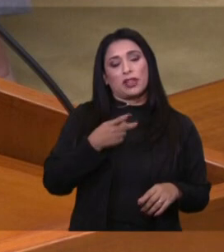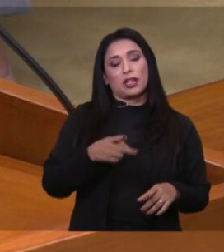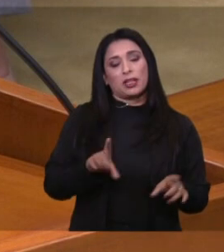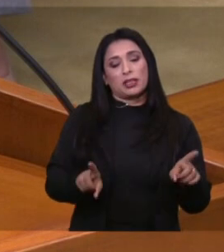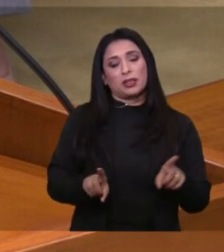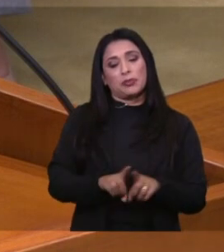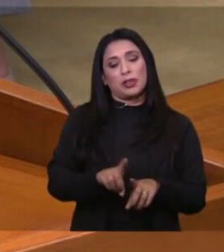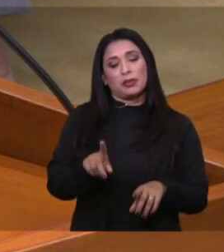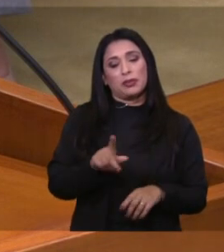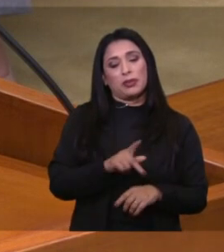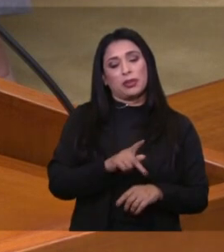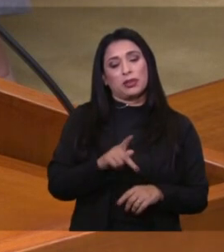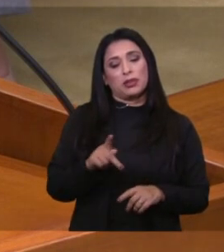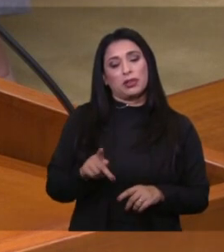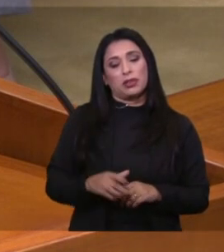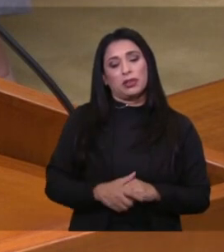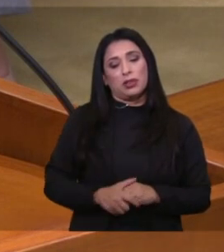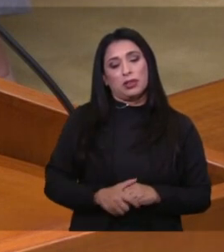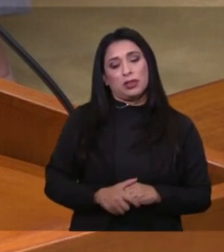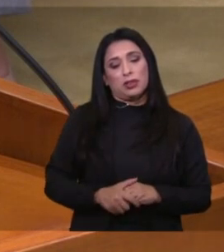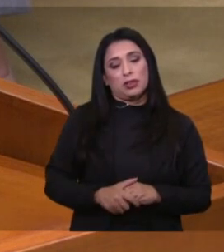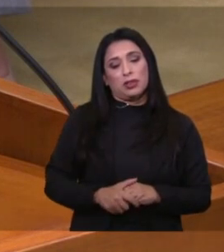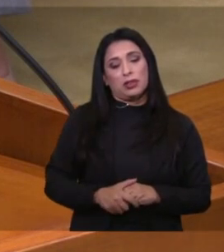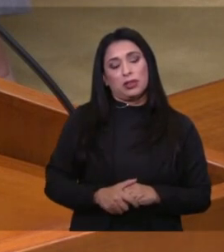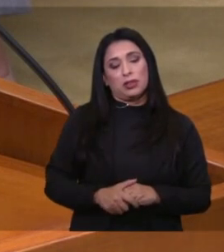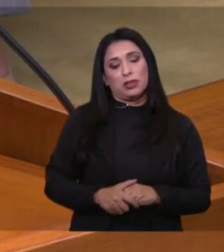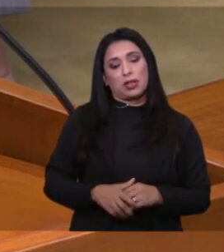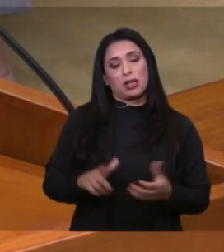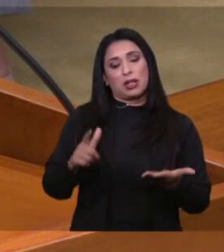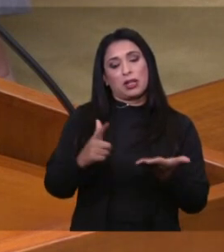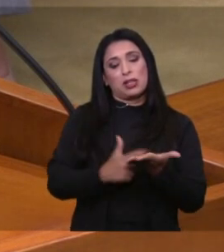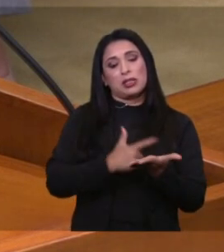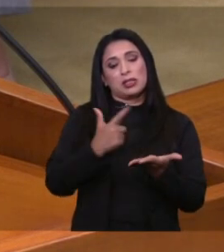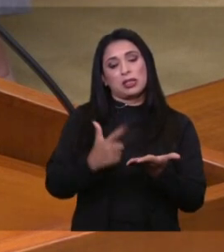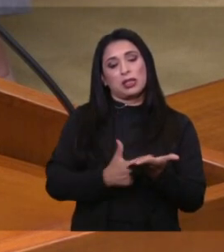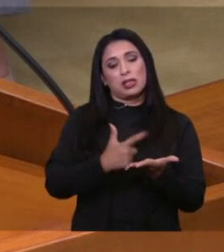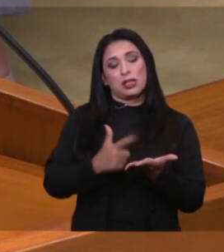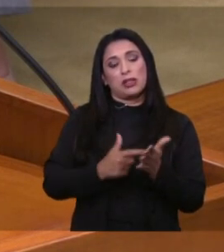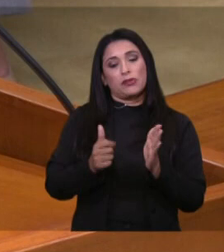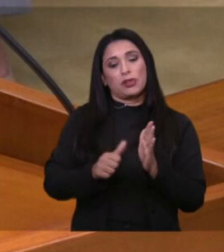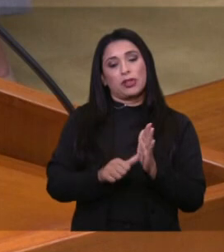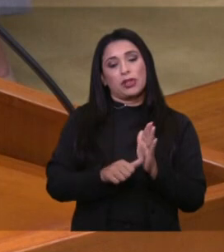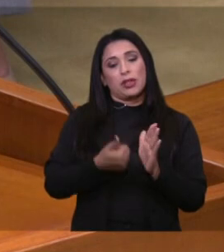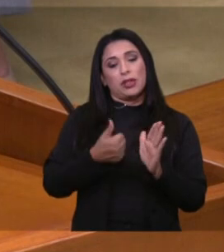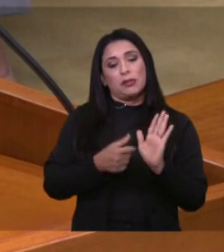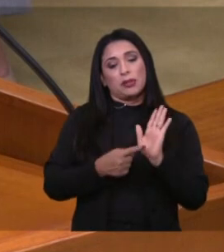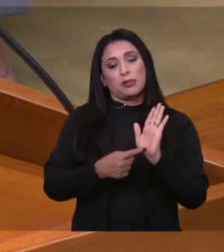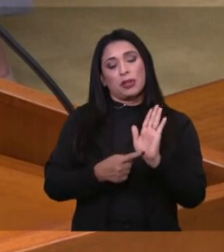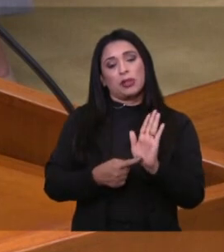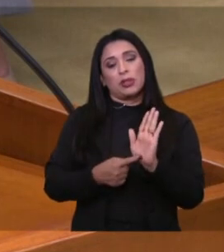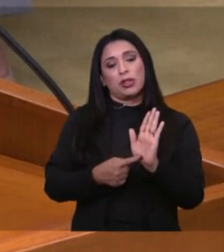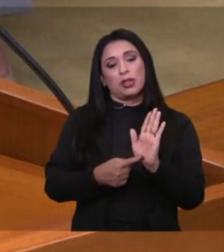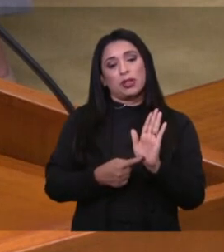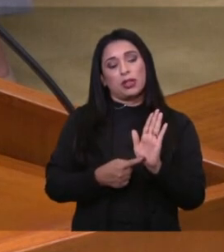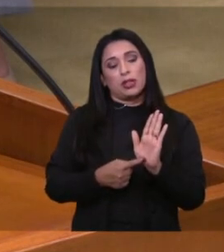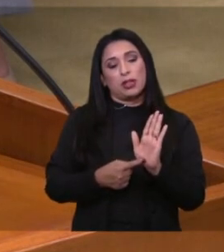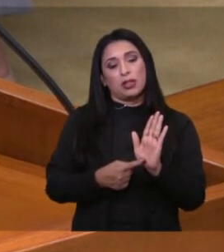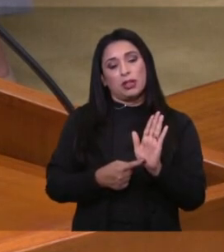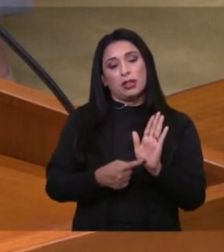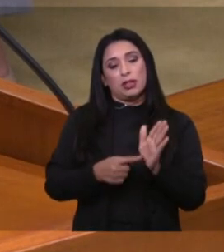senhor presidente, essa obra de Vossa Excelência, em sua primeira edição, traz uma